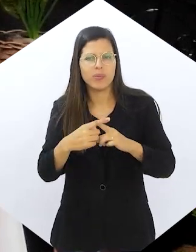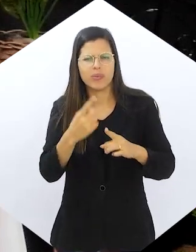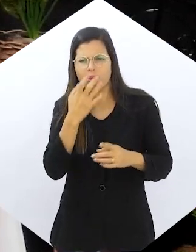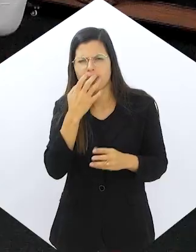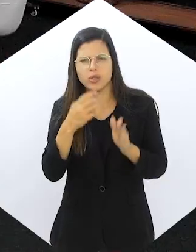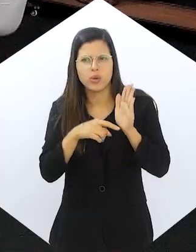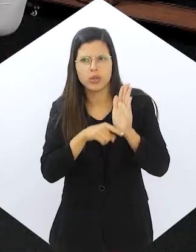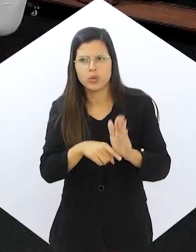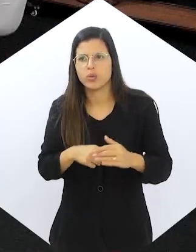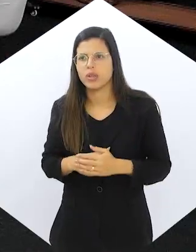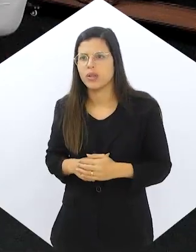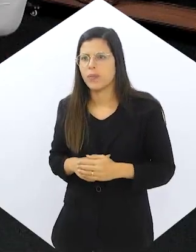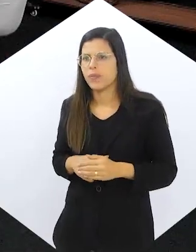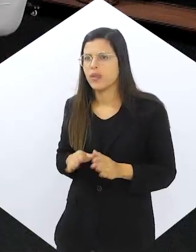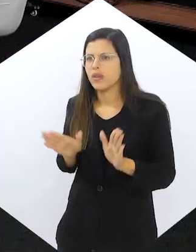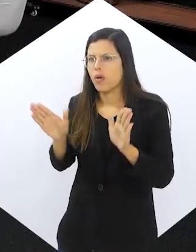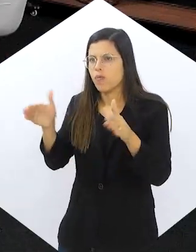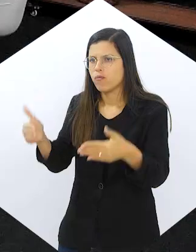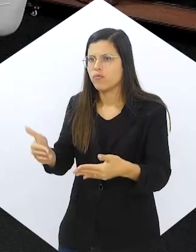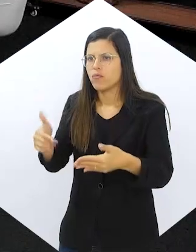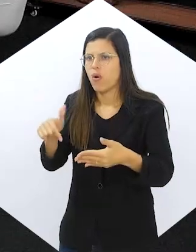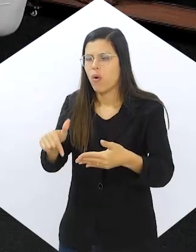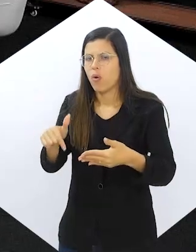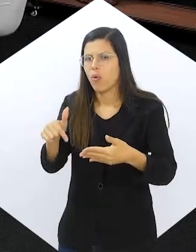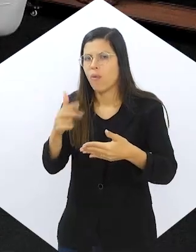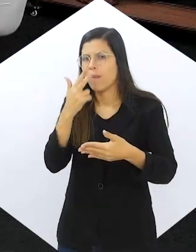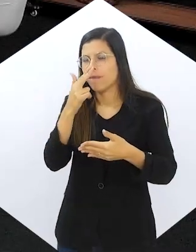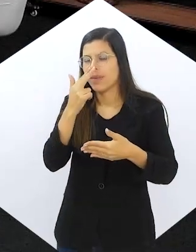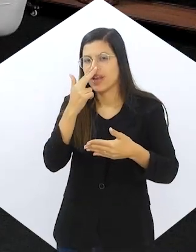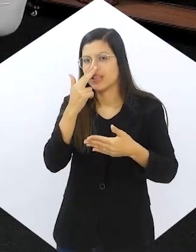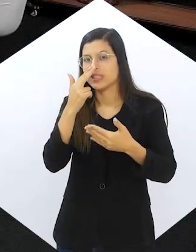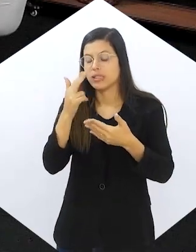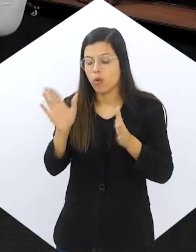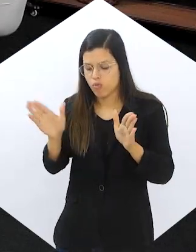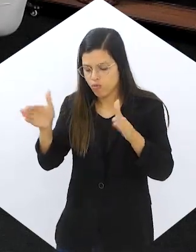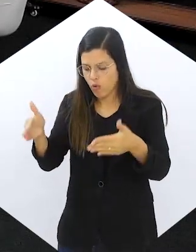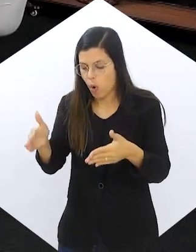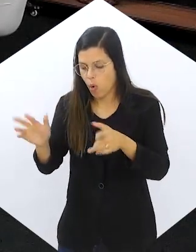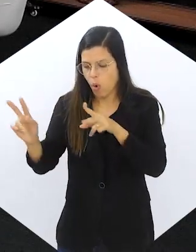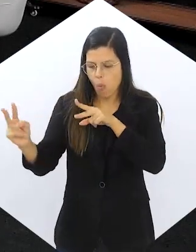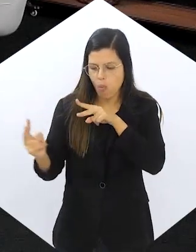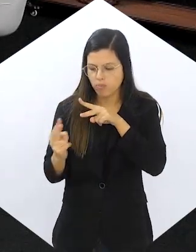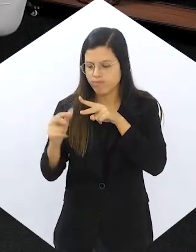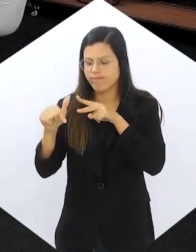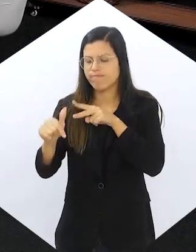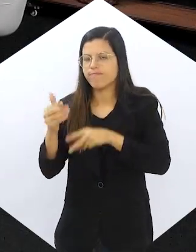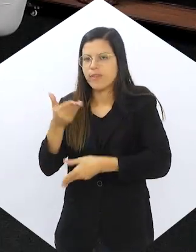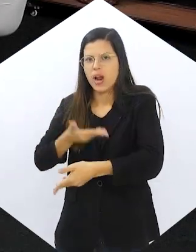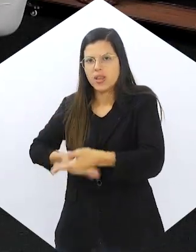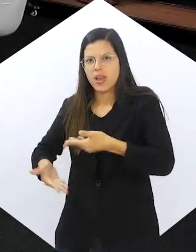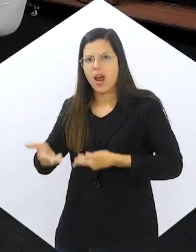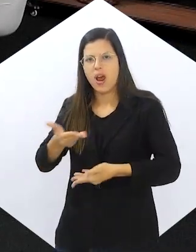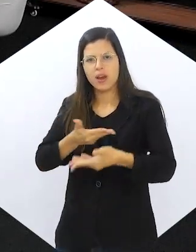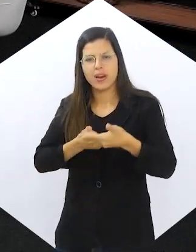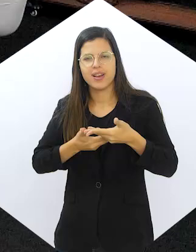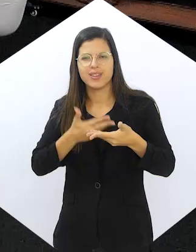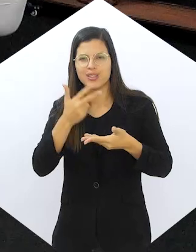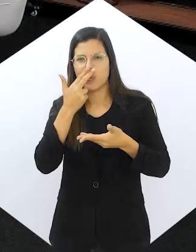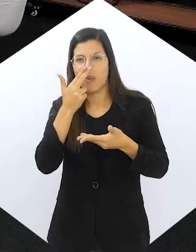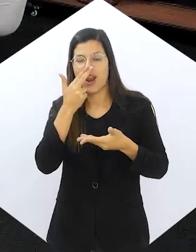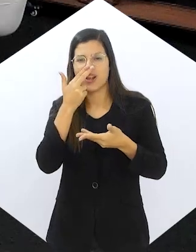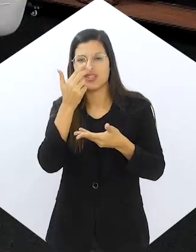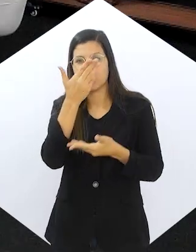traz? É o foco, eu projeto o foco nele, a preocupação com ele. Eu olho para ele, interajo com ele, meio